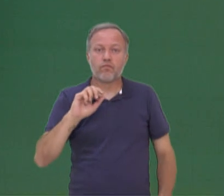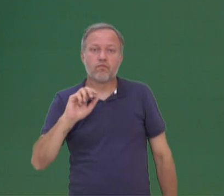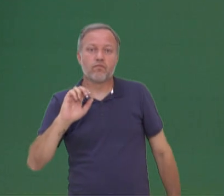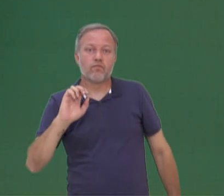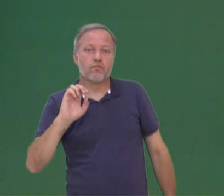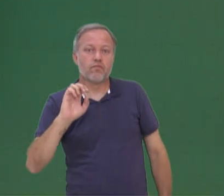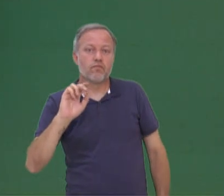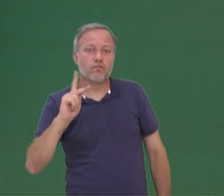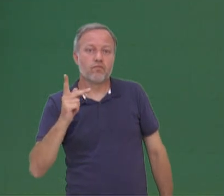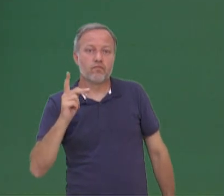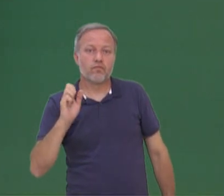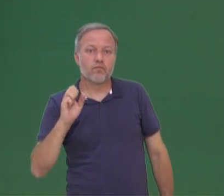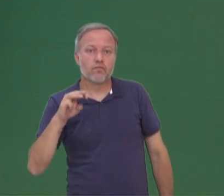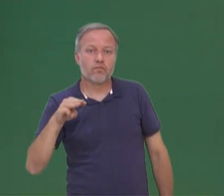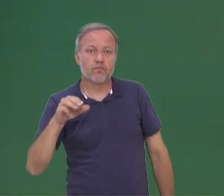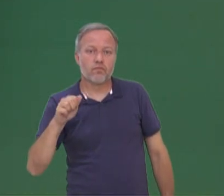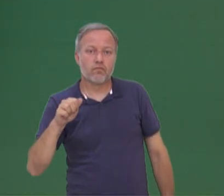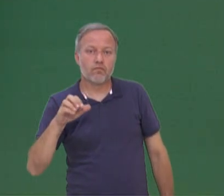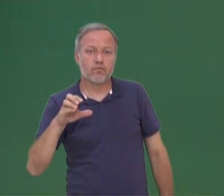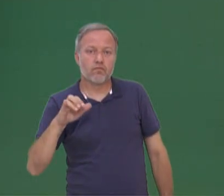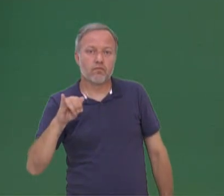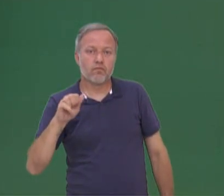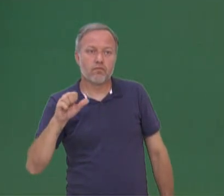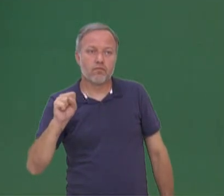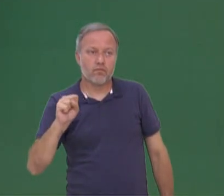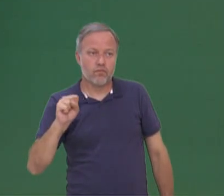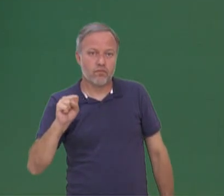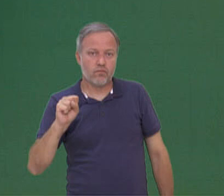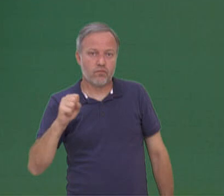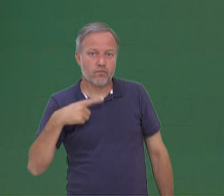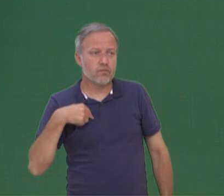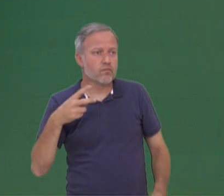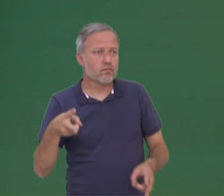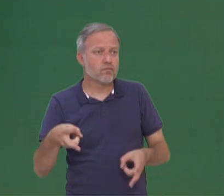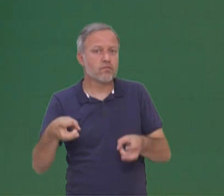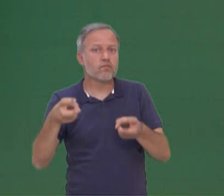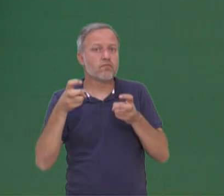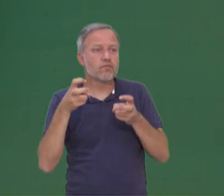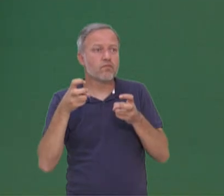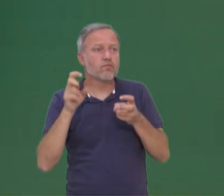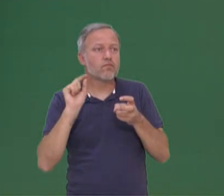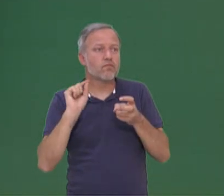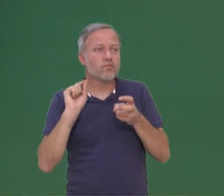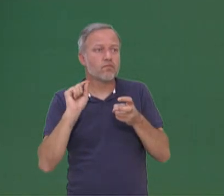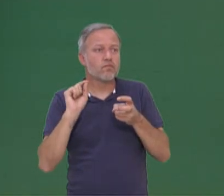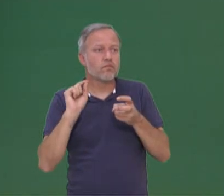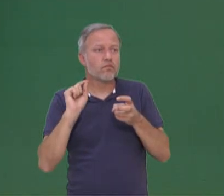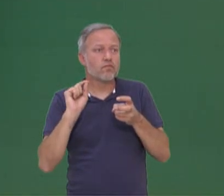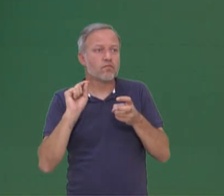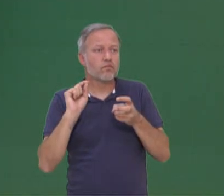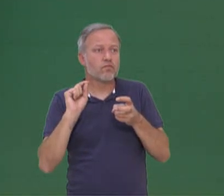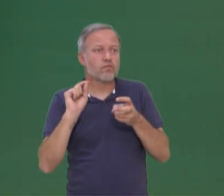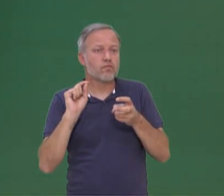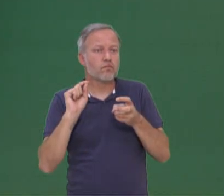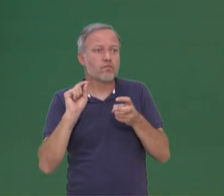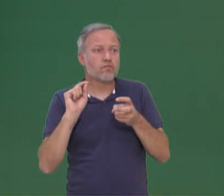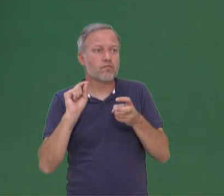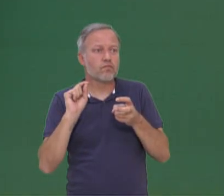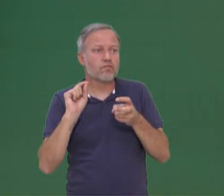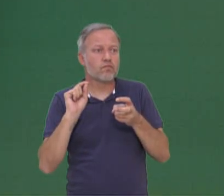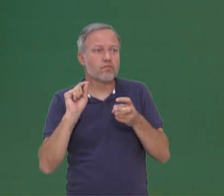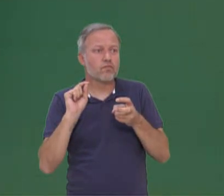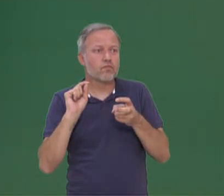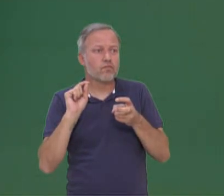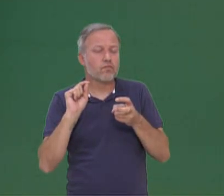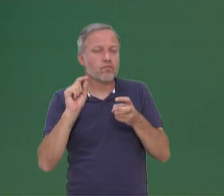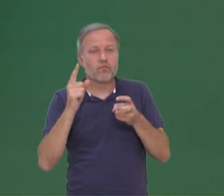núcleo, ausência de núcleo. Mas o que ele percebeu? O seguinte, aqui não é uma